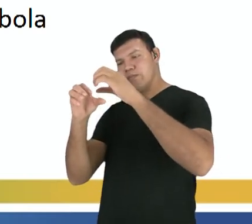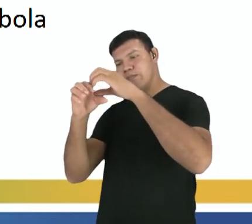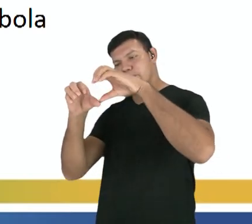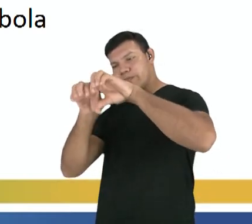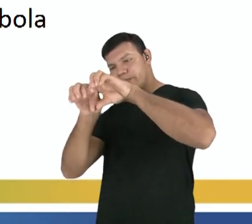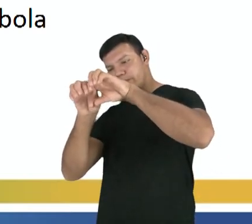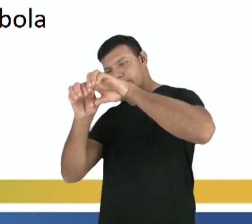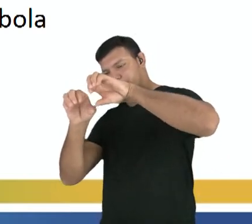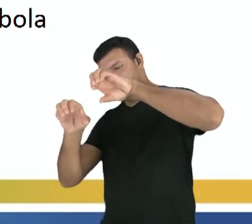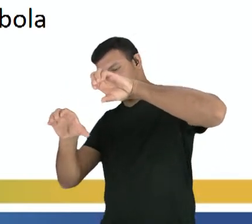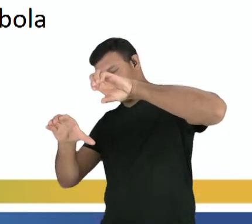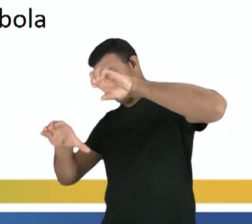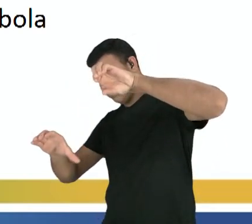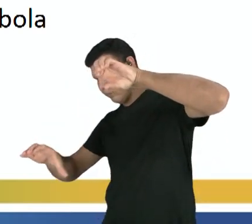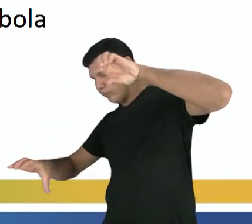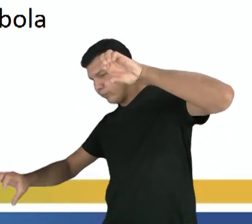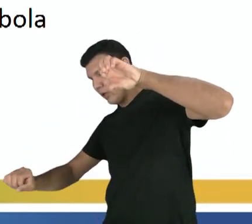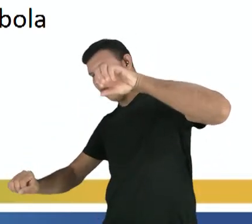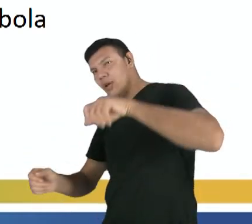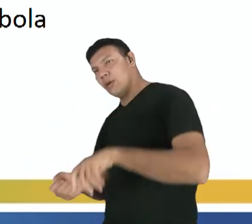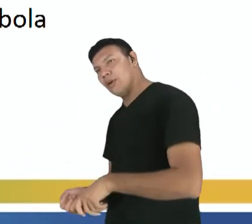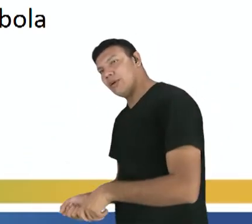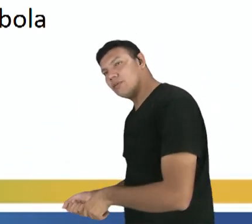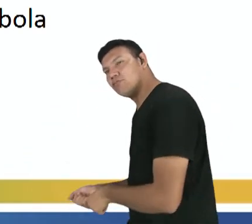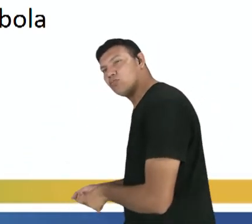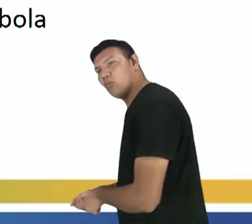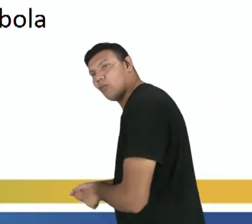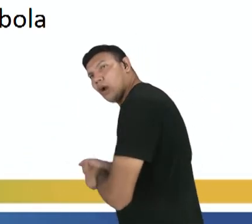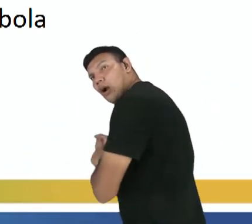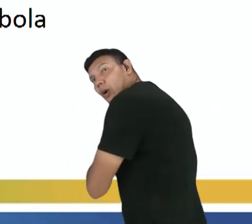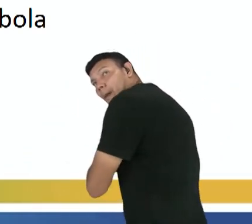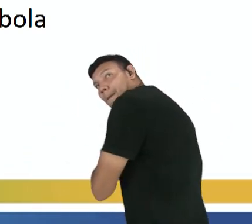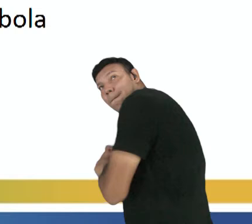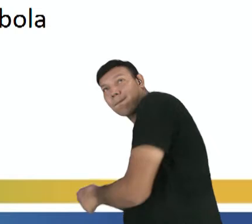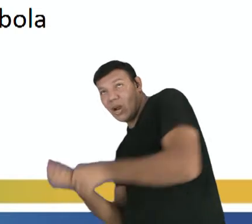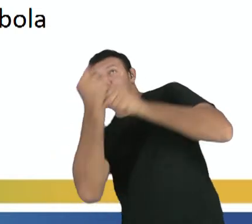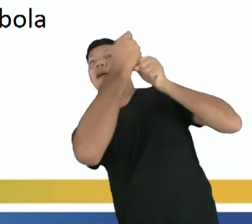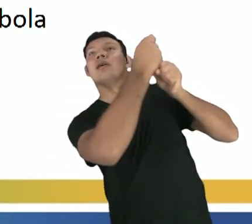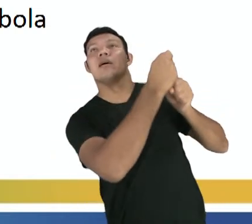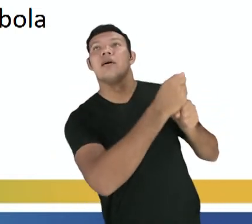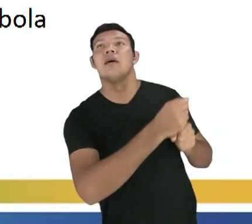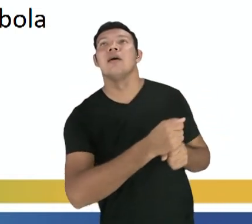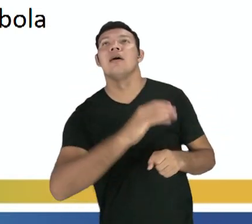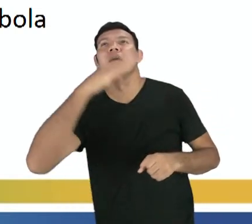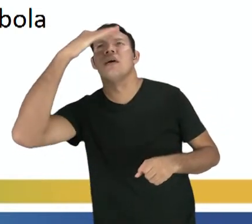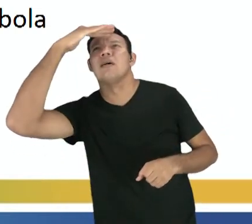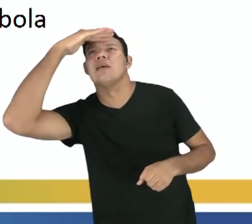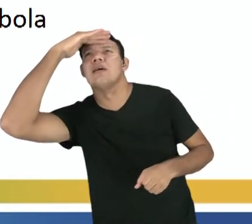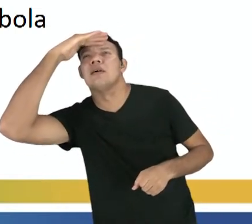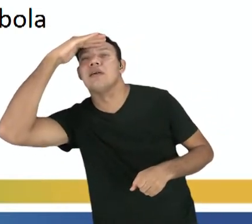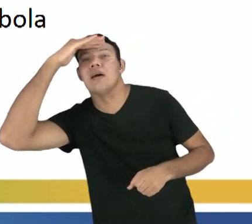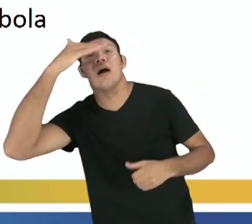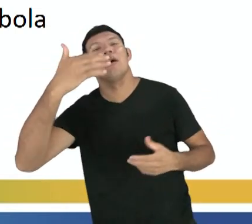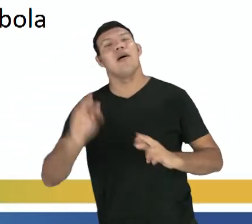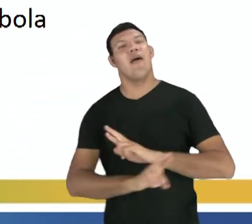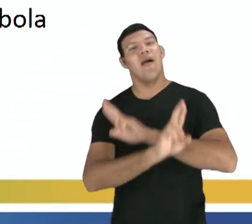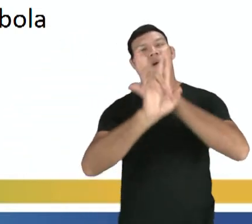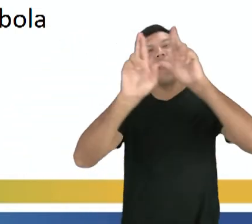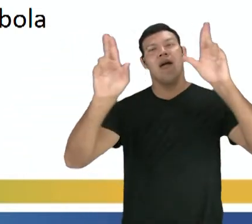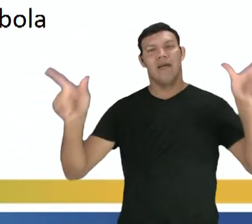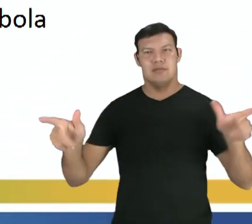para arremessar a bola e o formato do campo que nos é também bastante estranho, né? Bem diferente dos